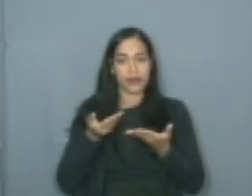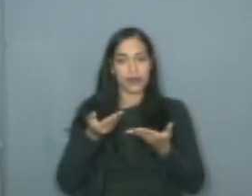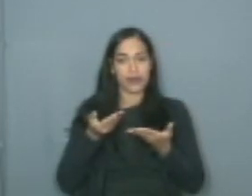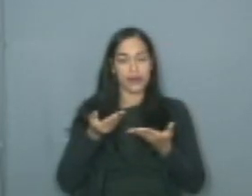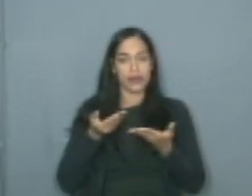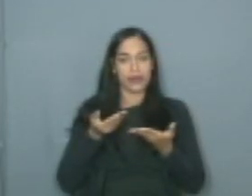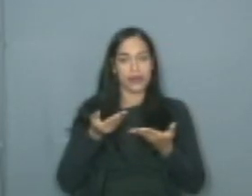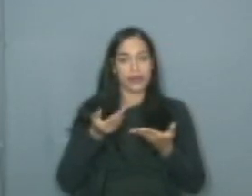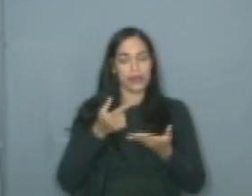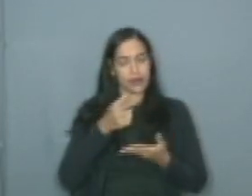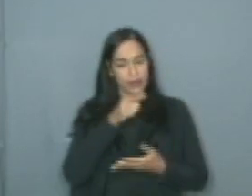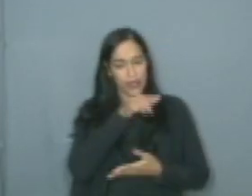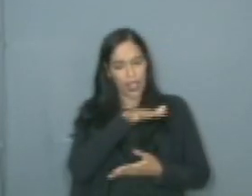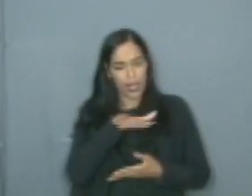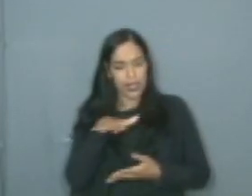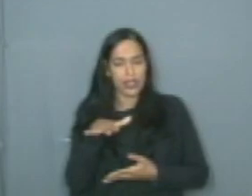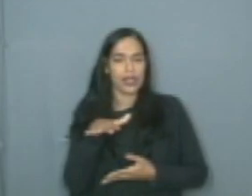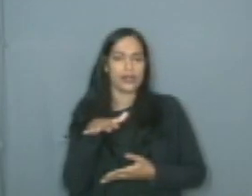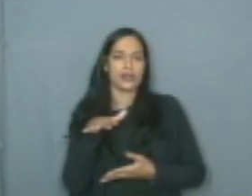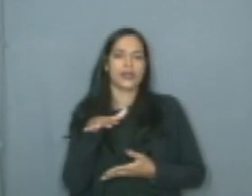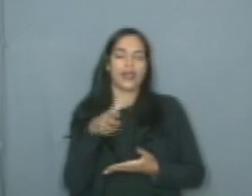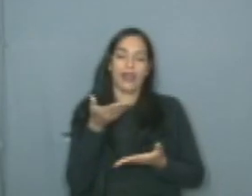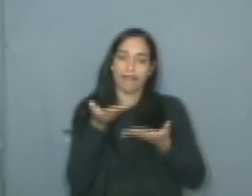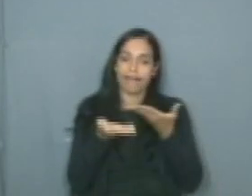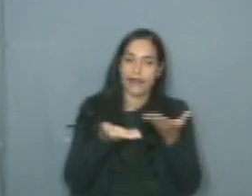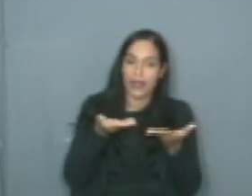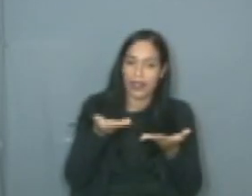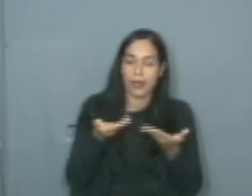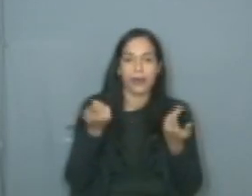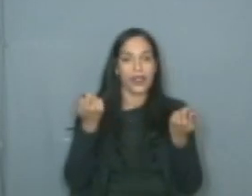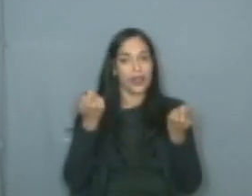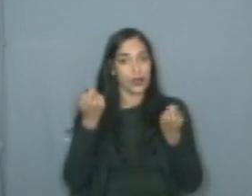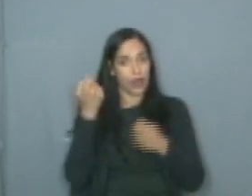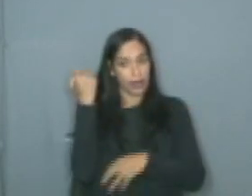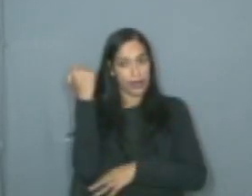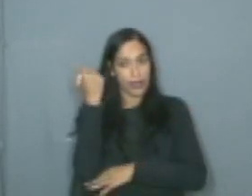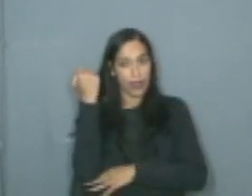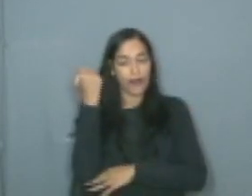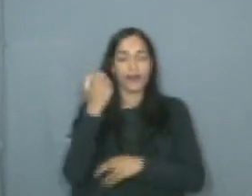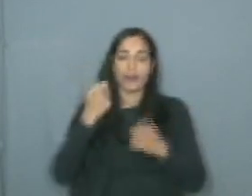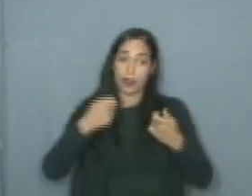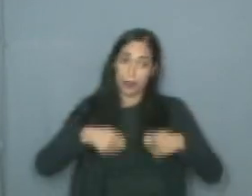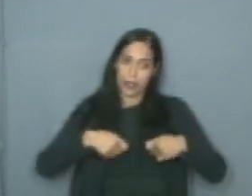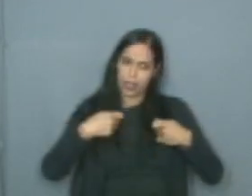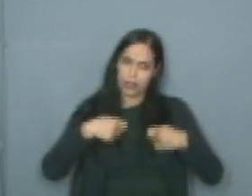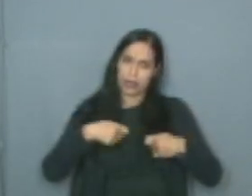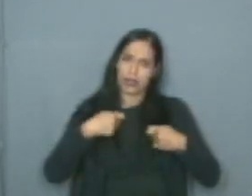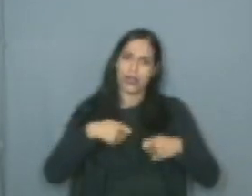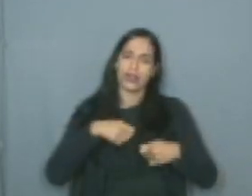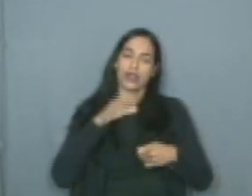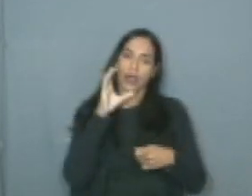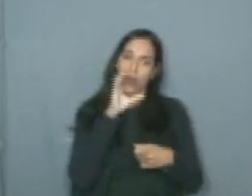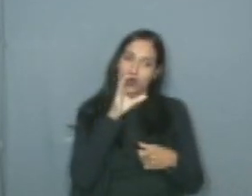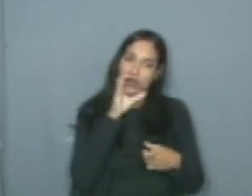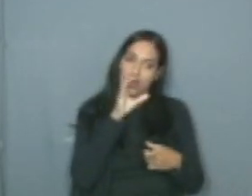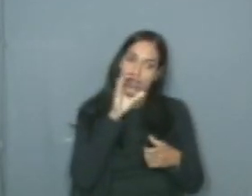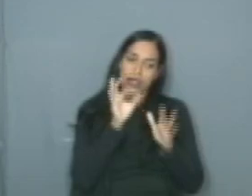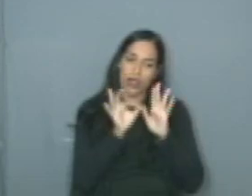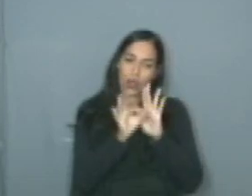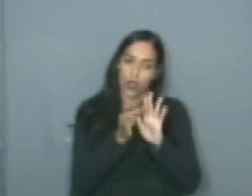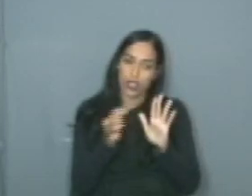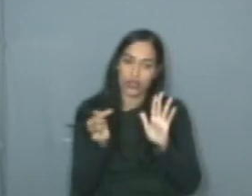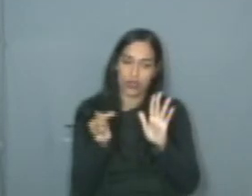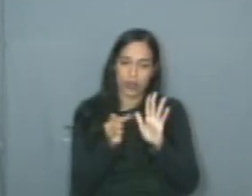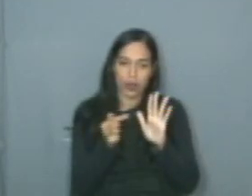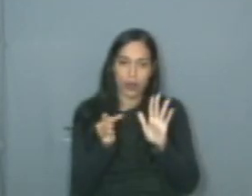não tenha criança ainda sem esse atendimento, se tiver isso é grave e tem que ser corrigido de imediato, mas para que as mães possam